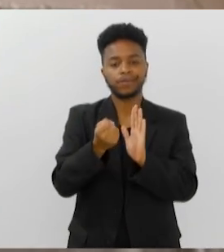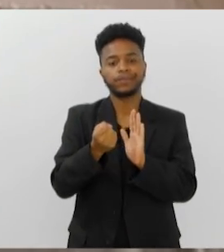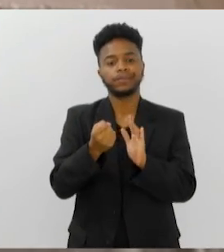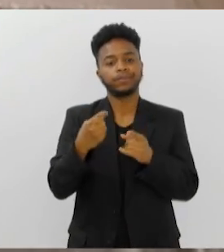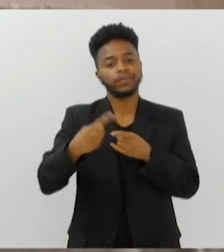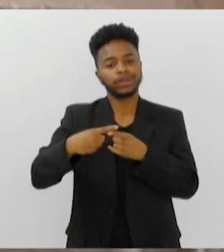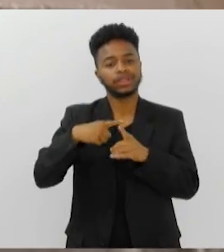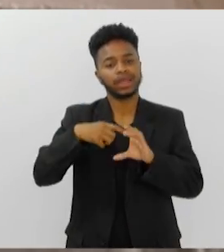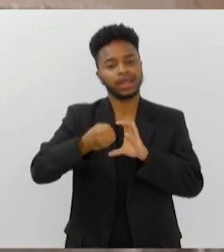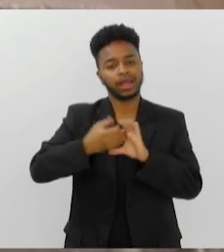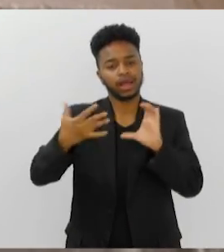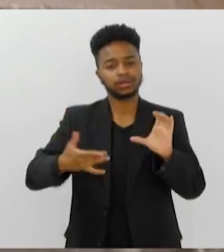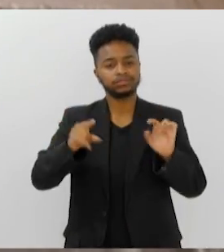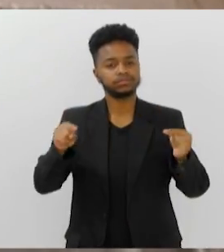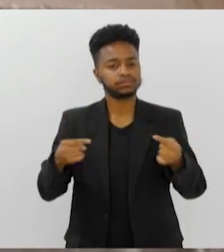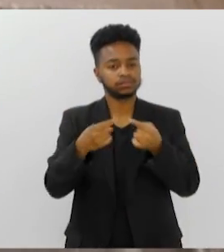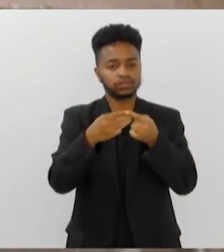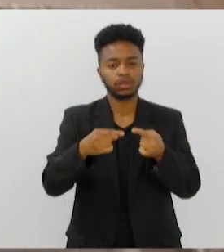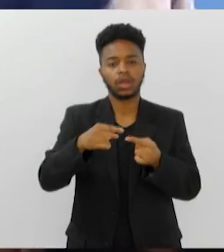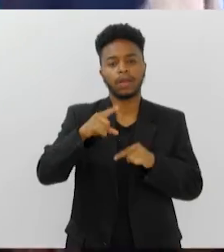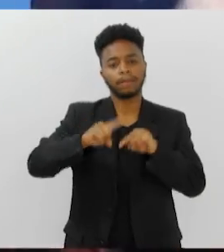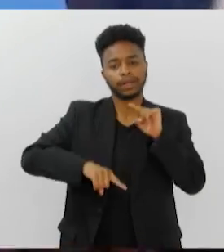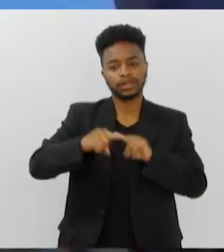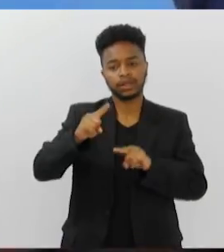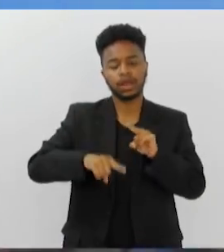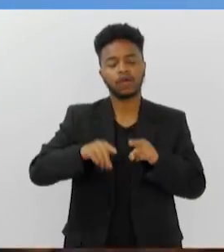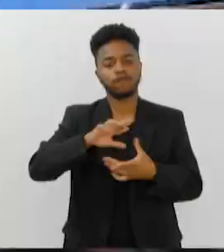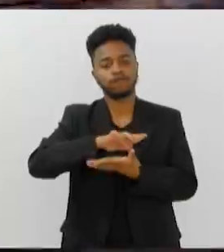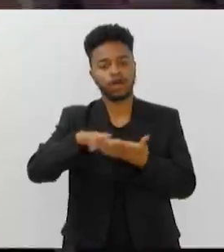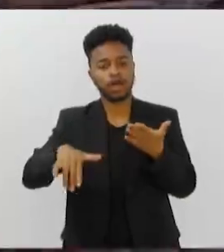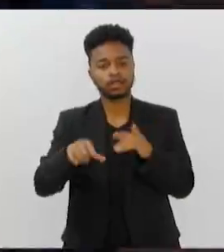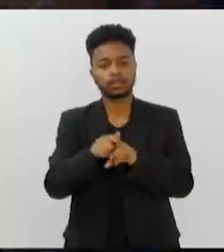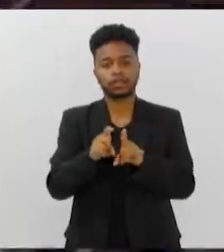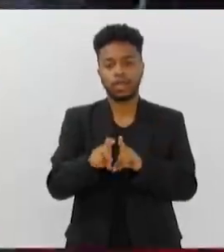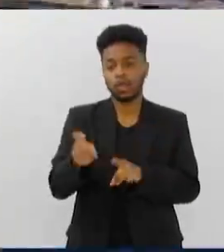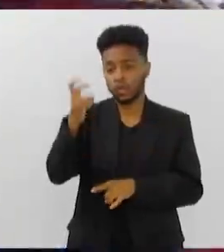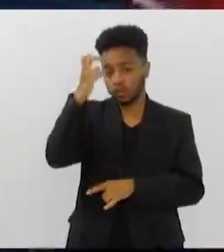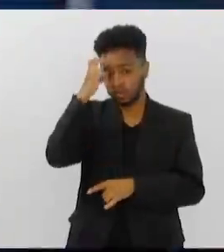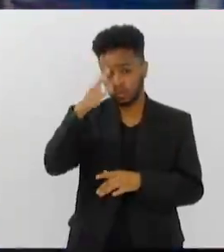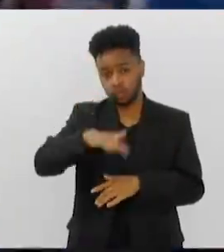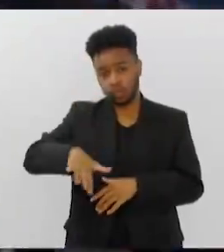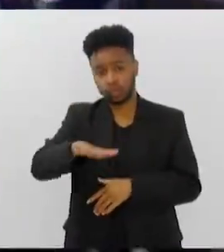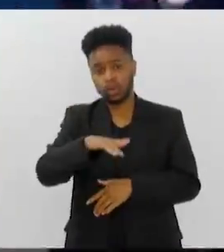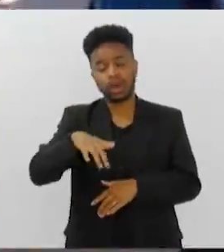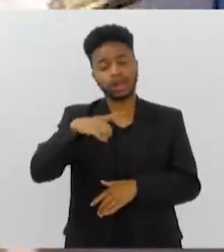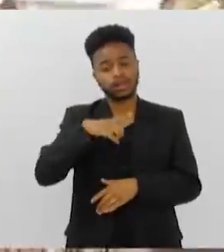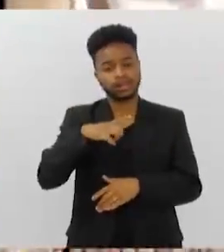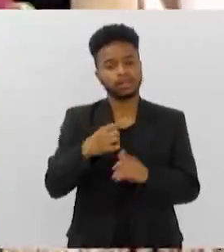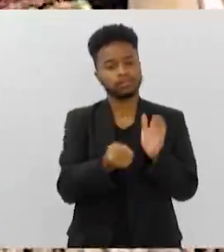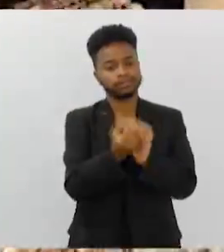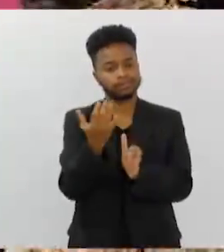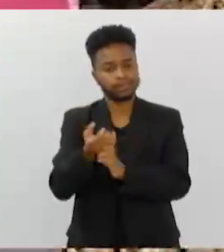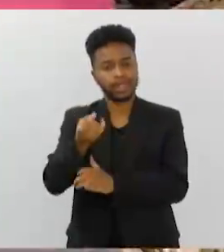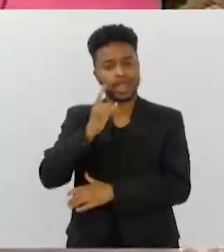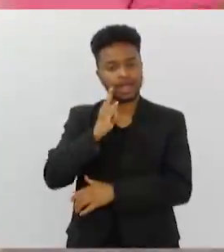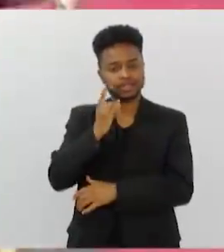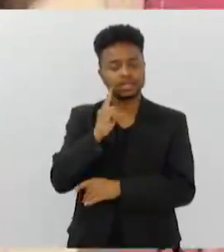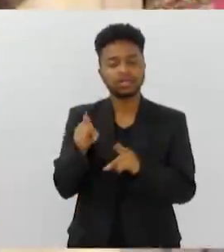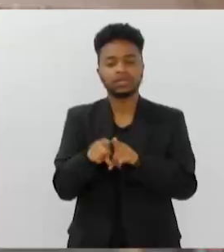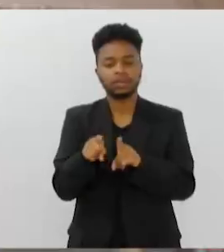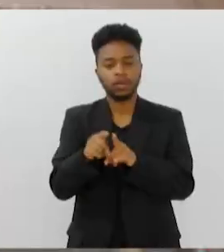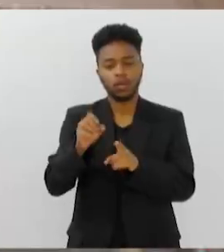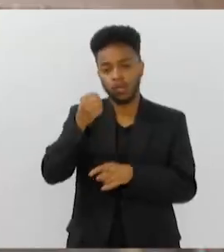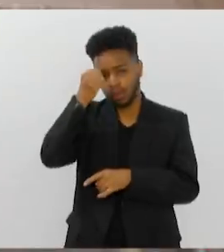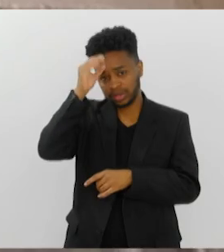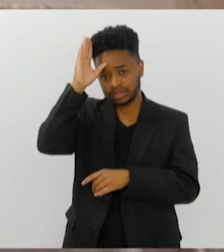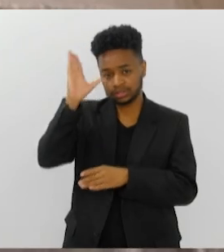de características dos seus produtos, desde a cultura local de produção, ao saber acumulado